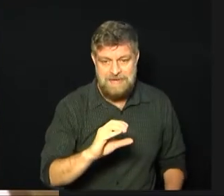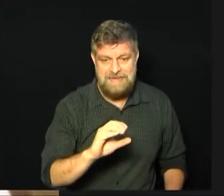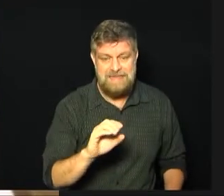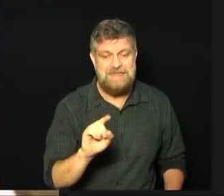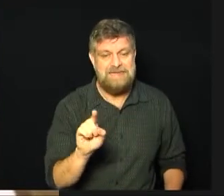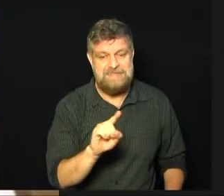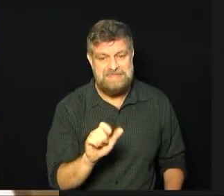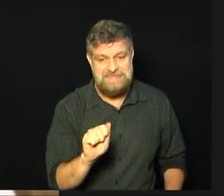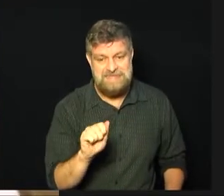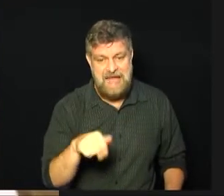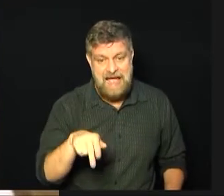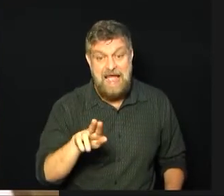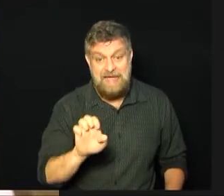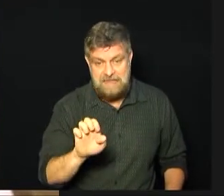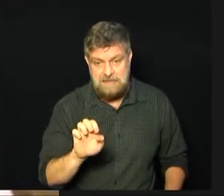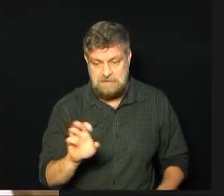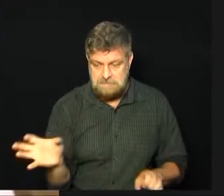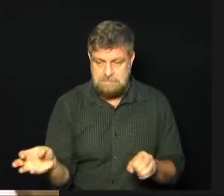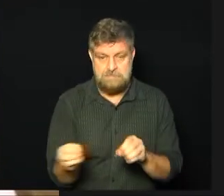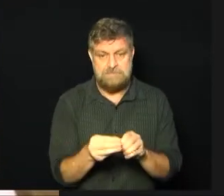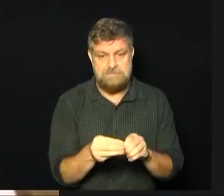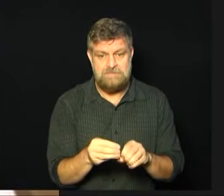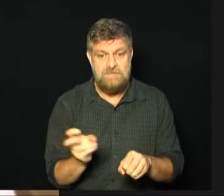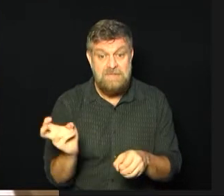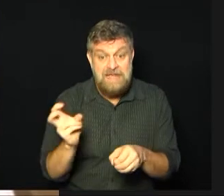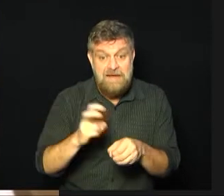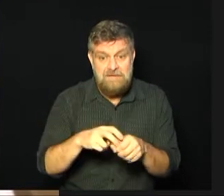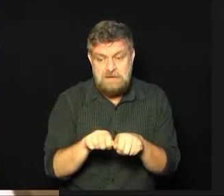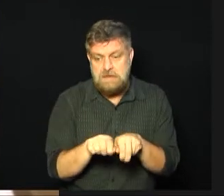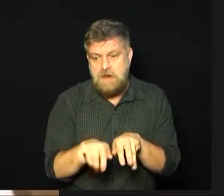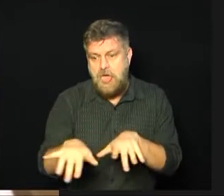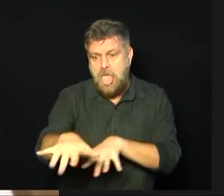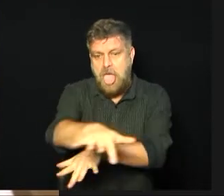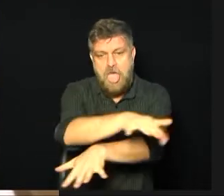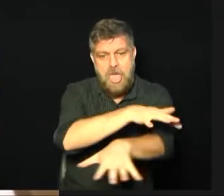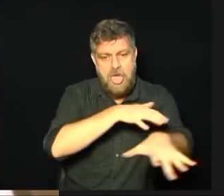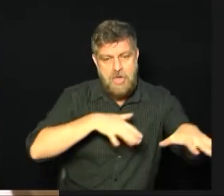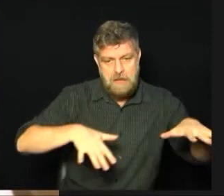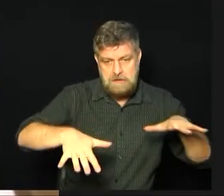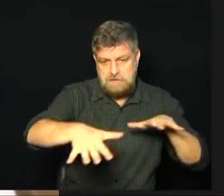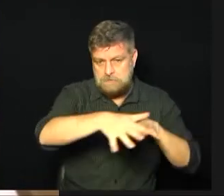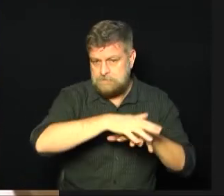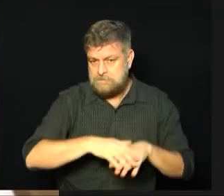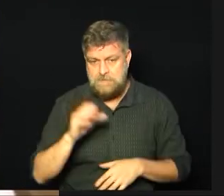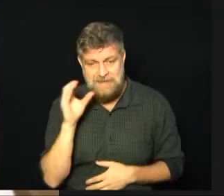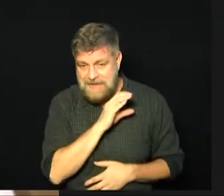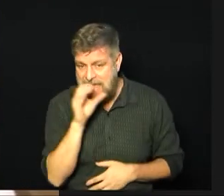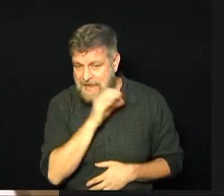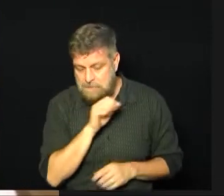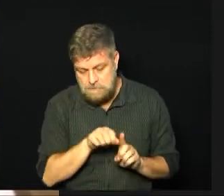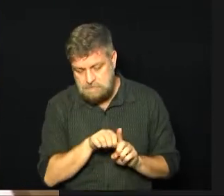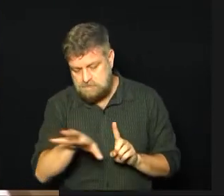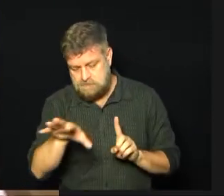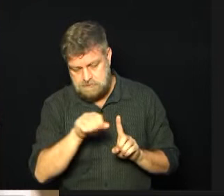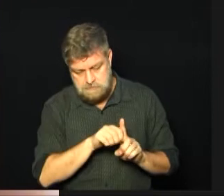acabam causando essa doença. Eles são vírus altamente transmissíveis, eles se transmitem muito facilmente.